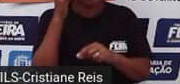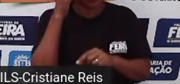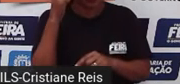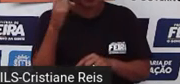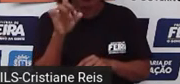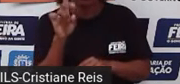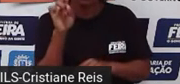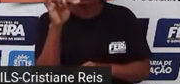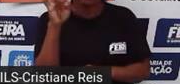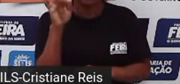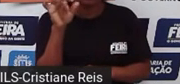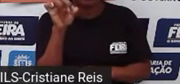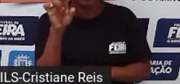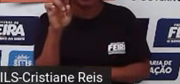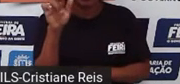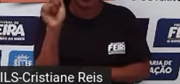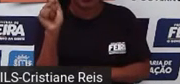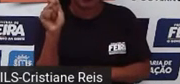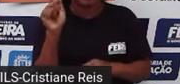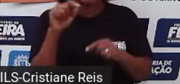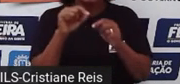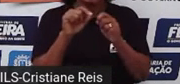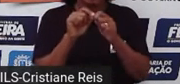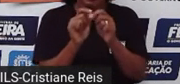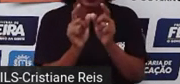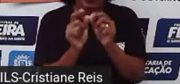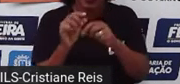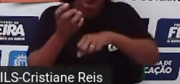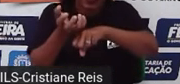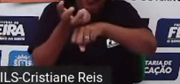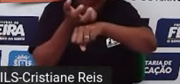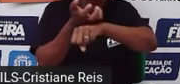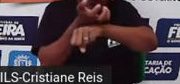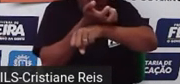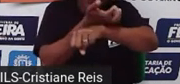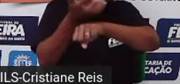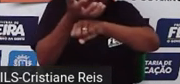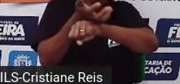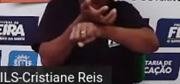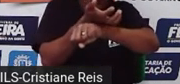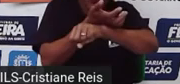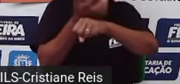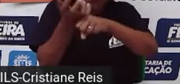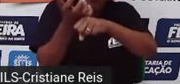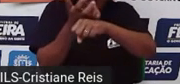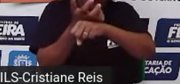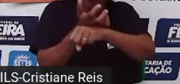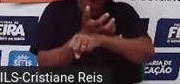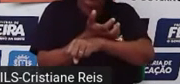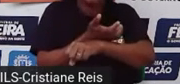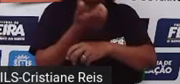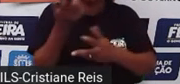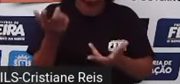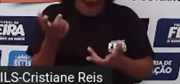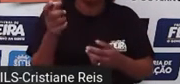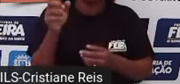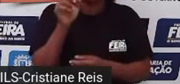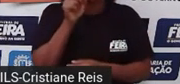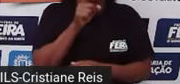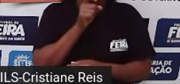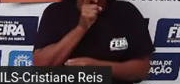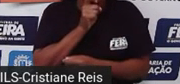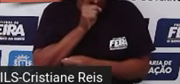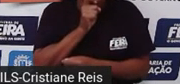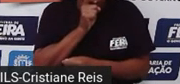líquens dos musgos aquela vegetação bastante incipiente que só ocorre principalmente no período do verão que quando as temperaturas